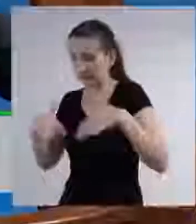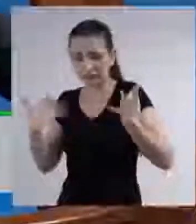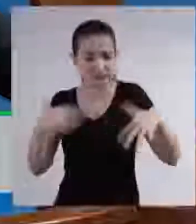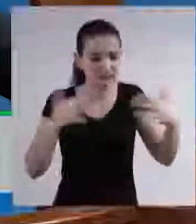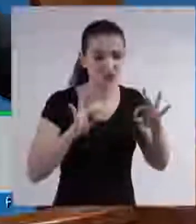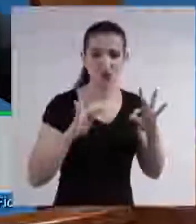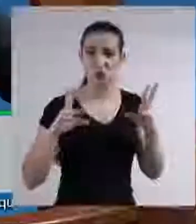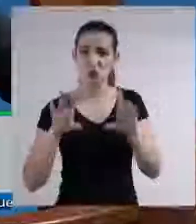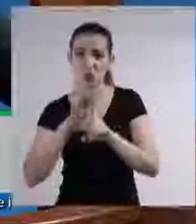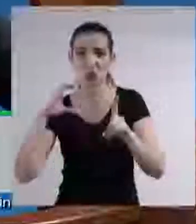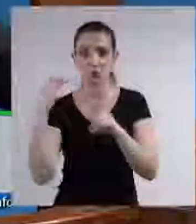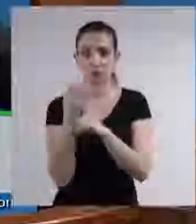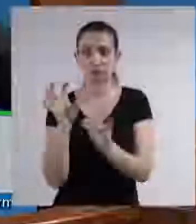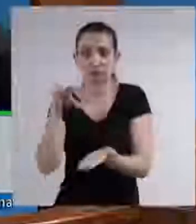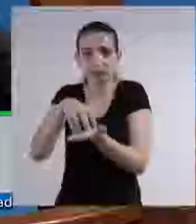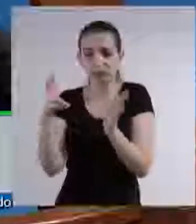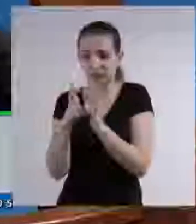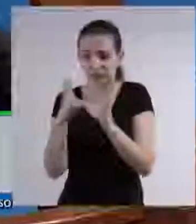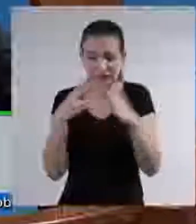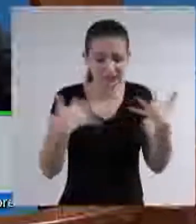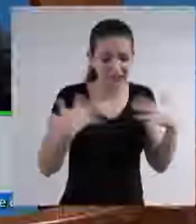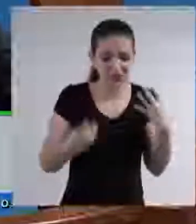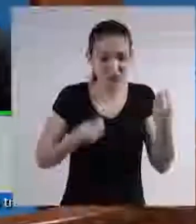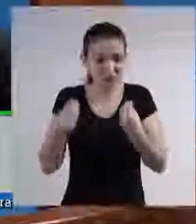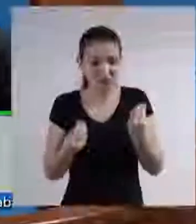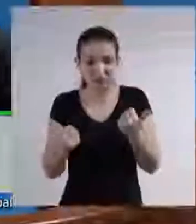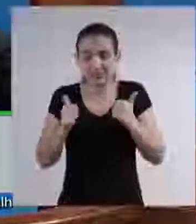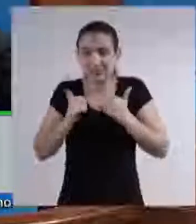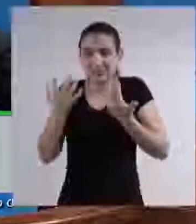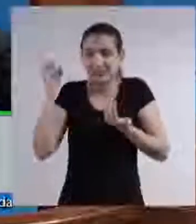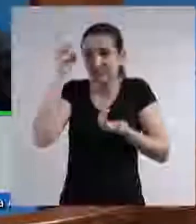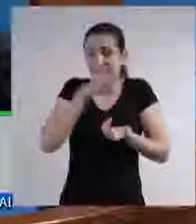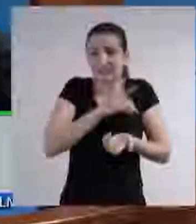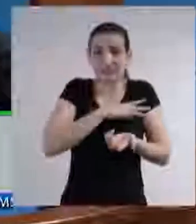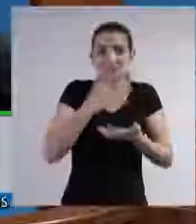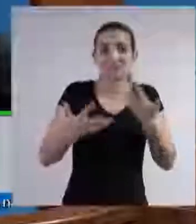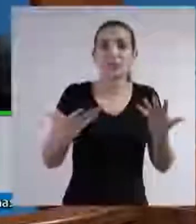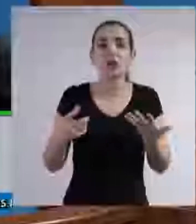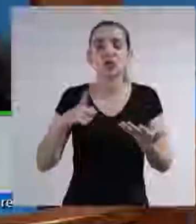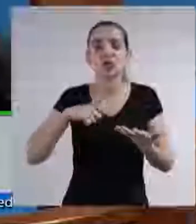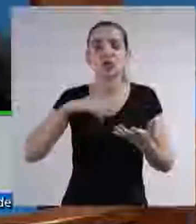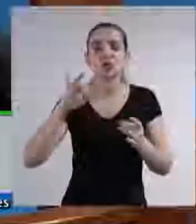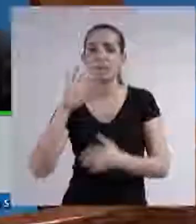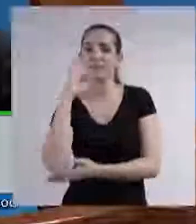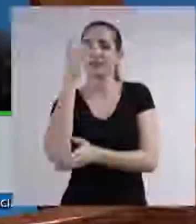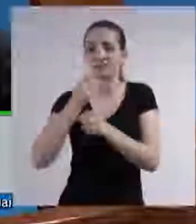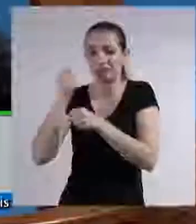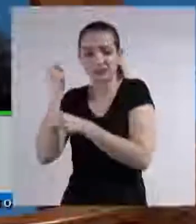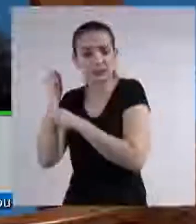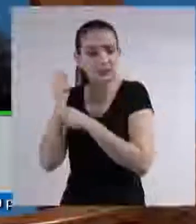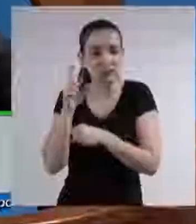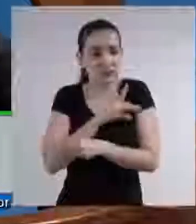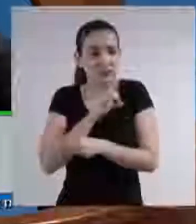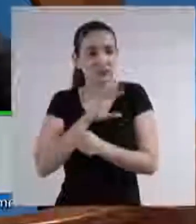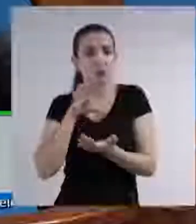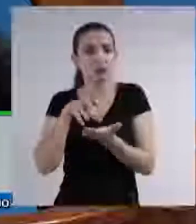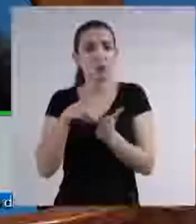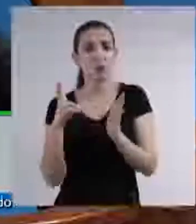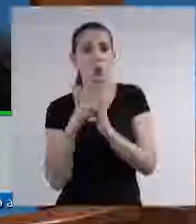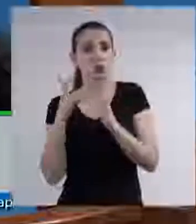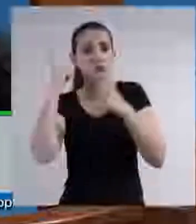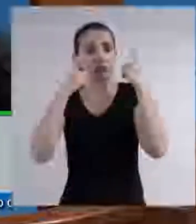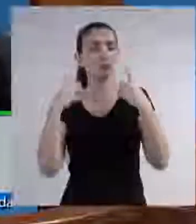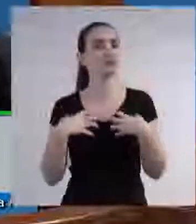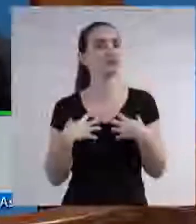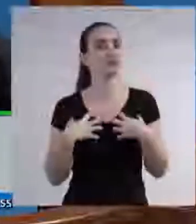e taquaras. E eu acho que esse tipo de ação não